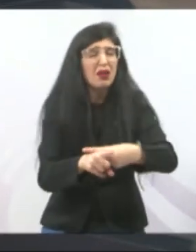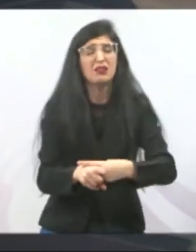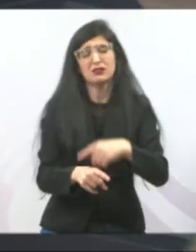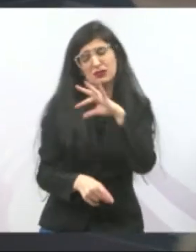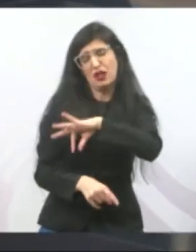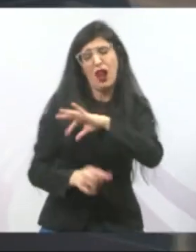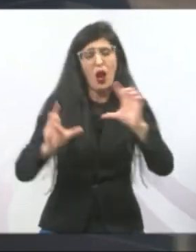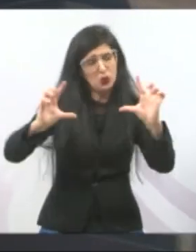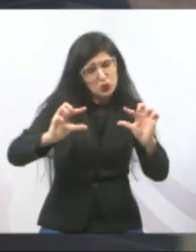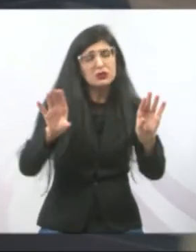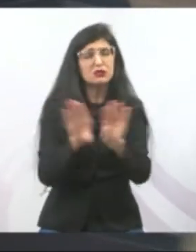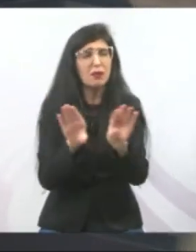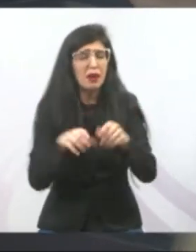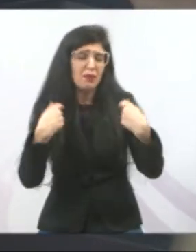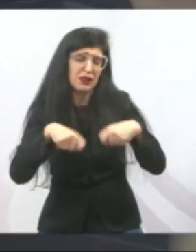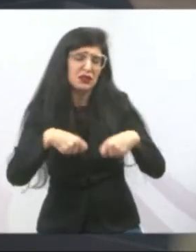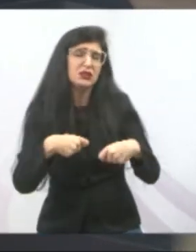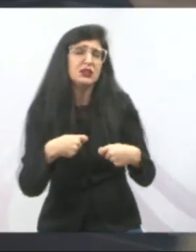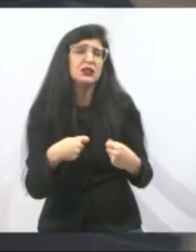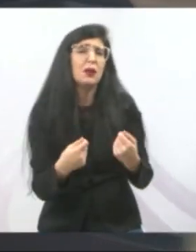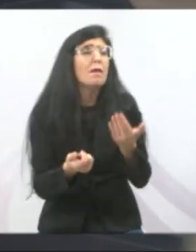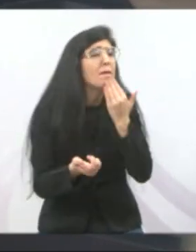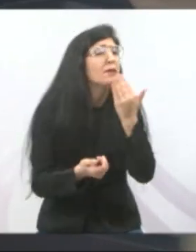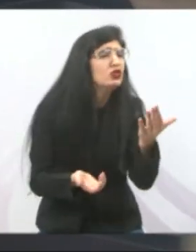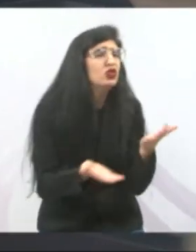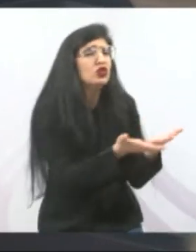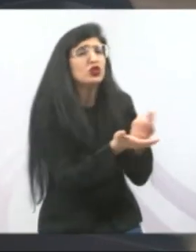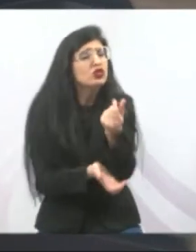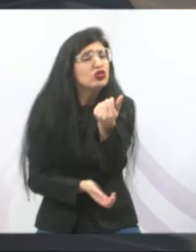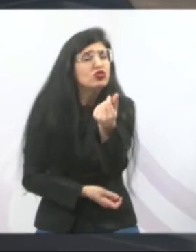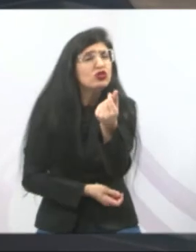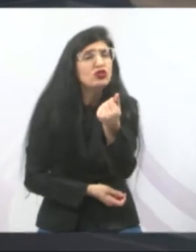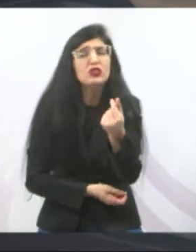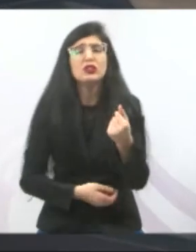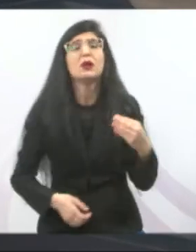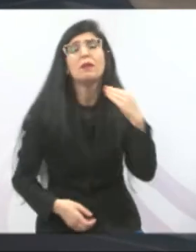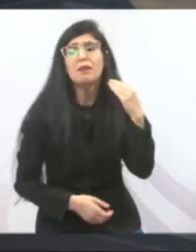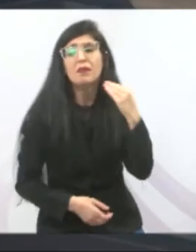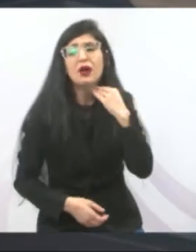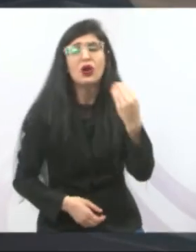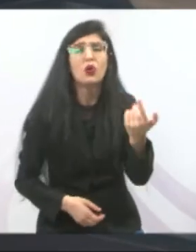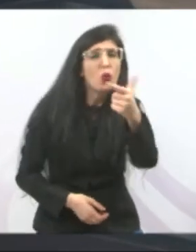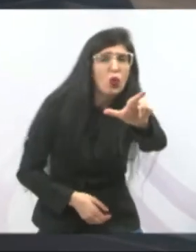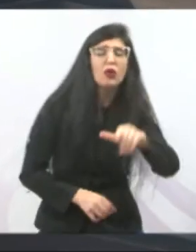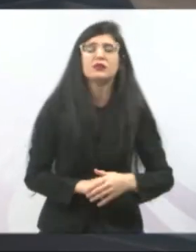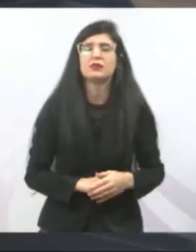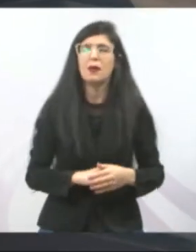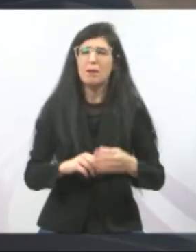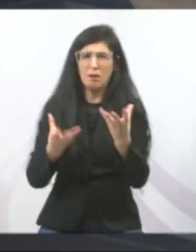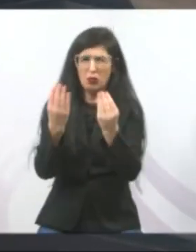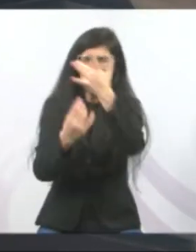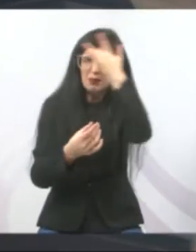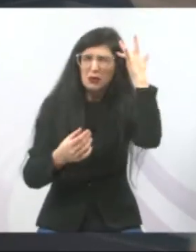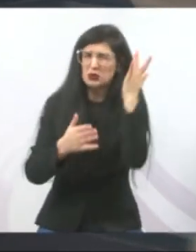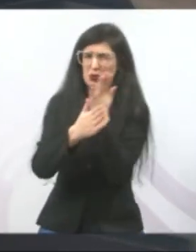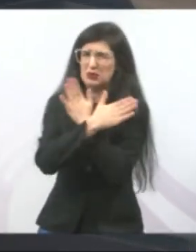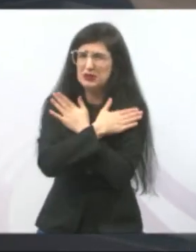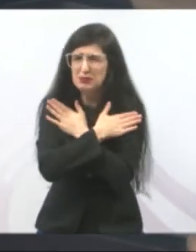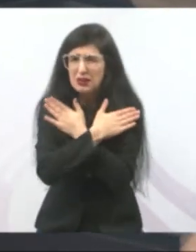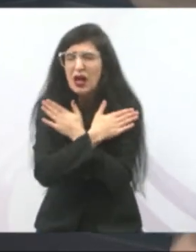Agricultor, celebrado em 28 de julho. Nessa oportunidade, então, consignamos os nossos mais